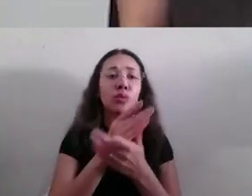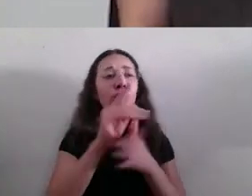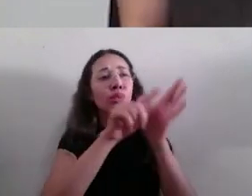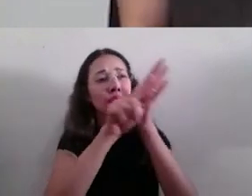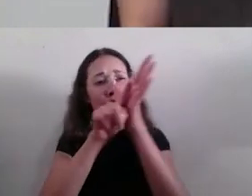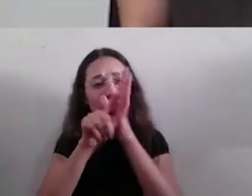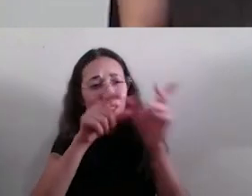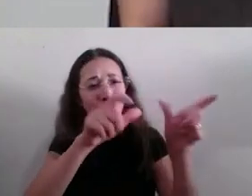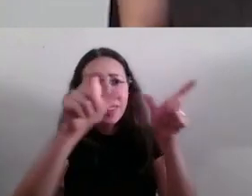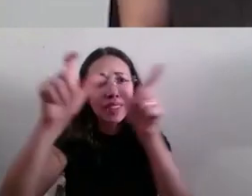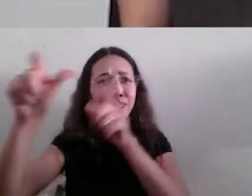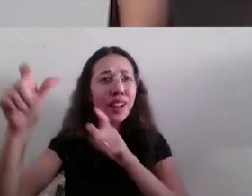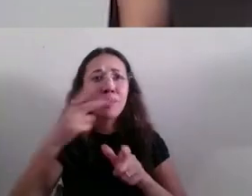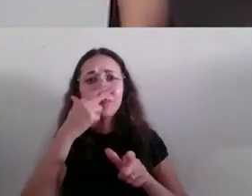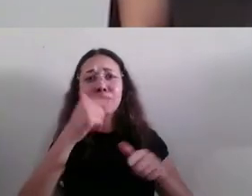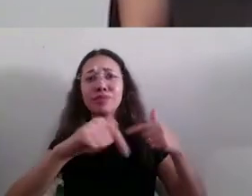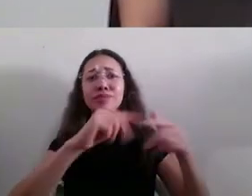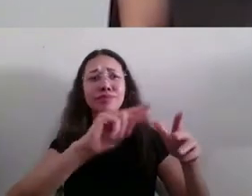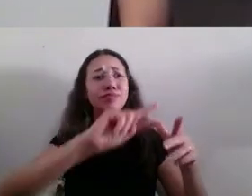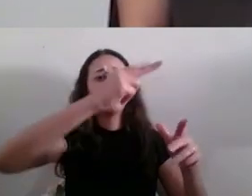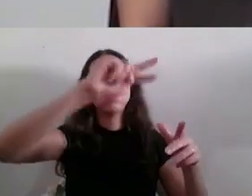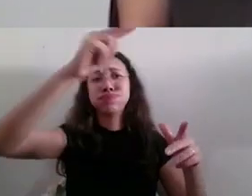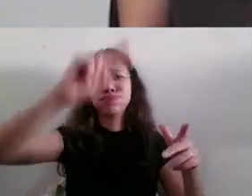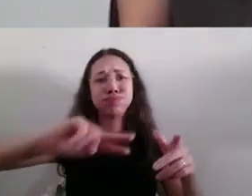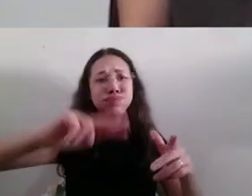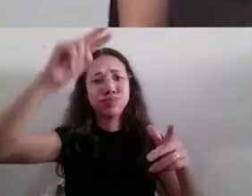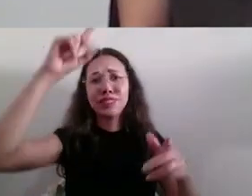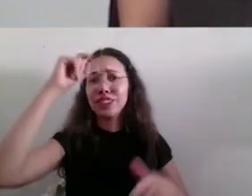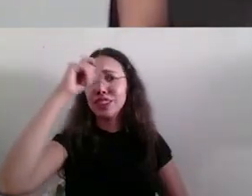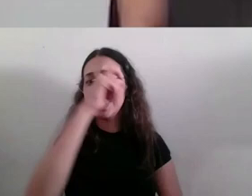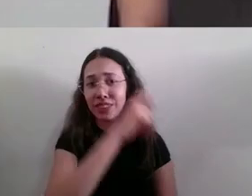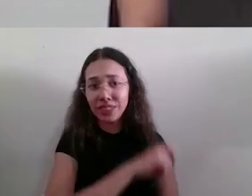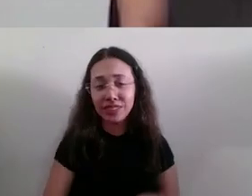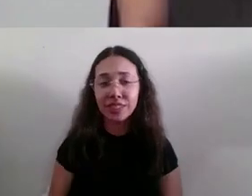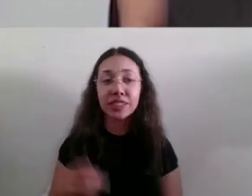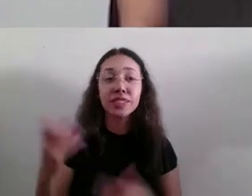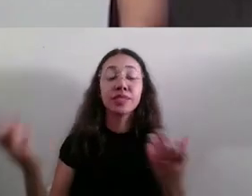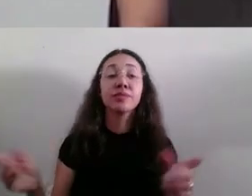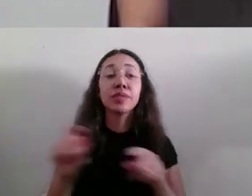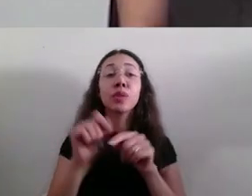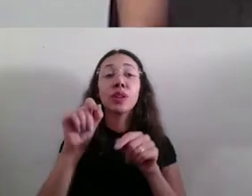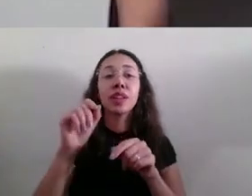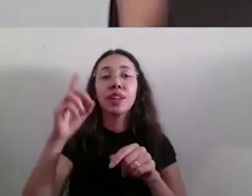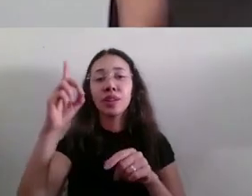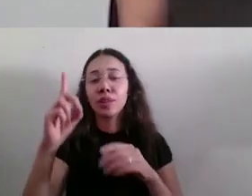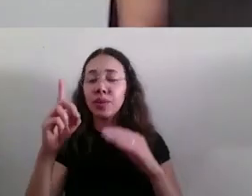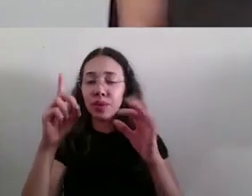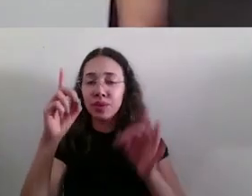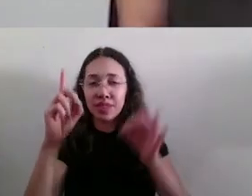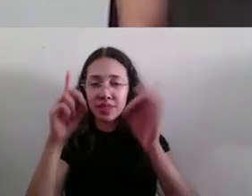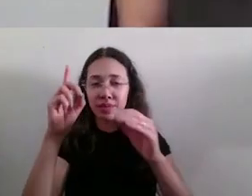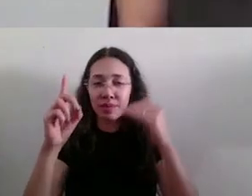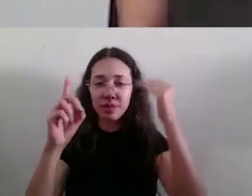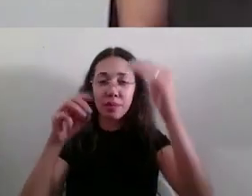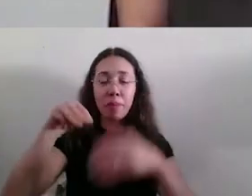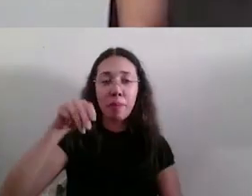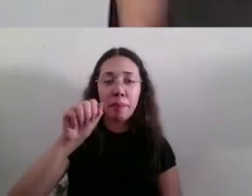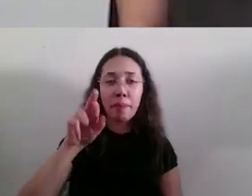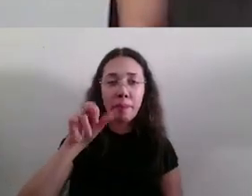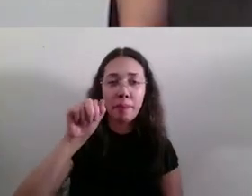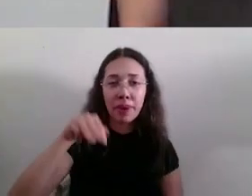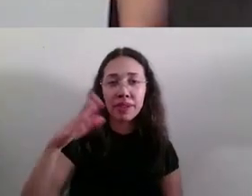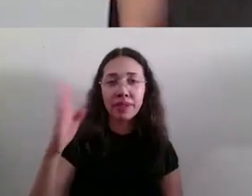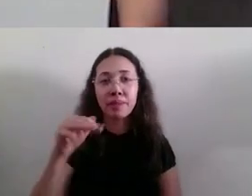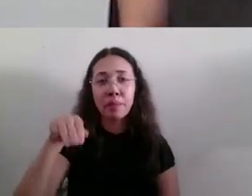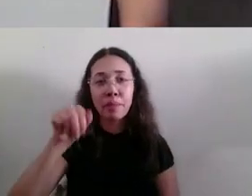mais do que dobrar a sua distribuição. Então, ainda na gestão do desembargador Mairan Maia, foi criado um grupo de